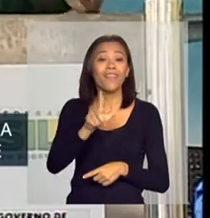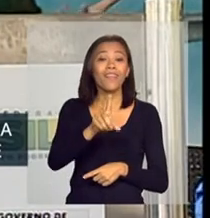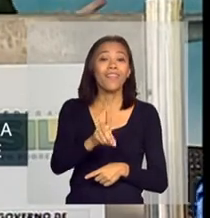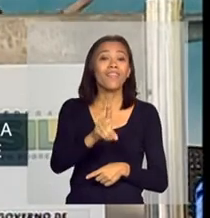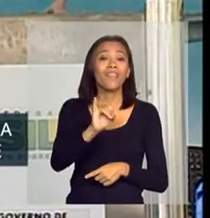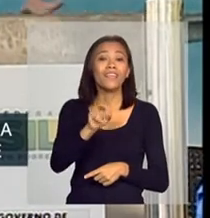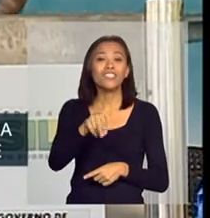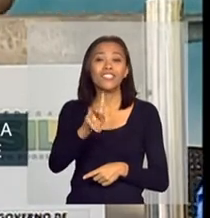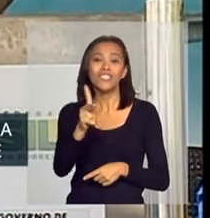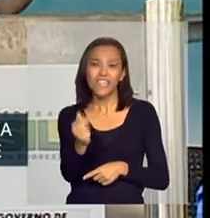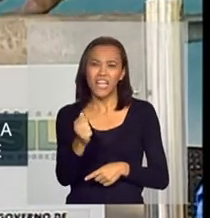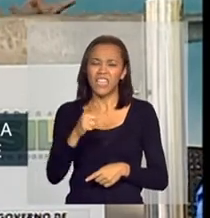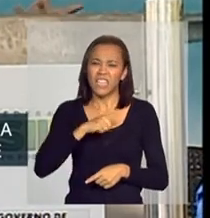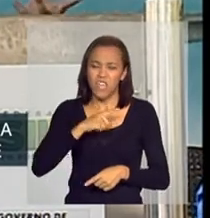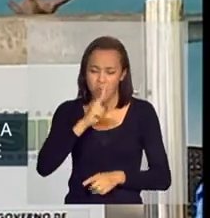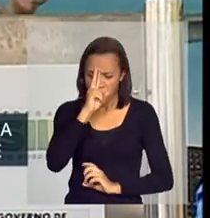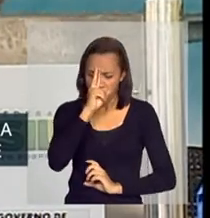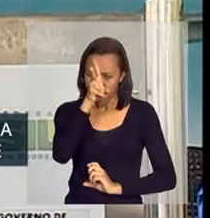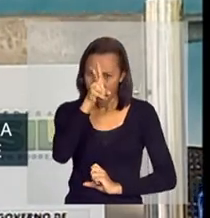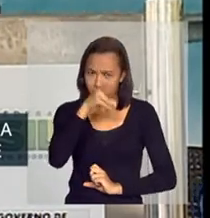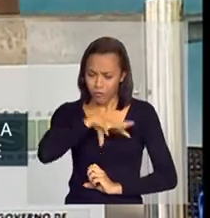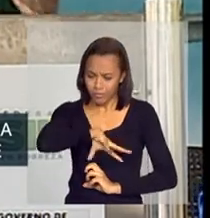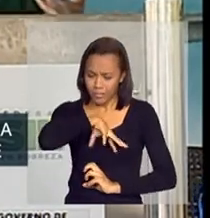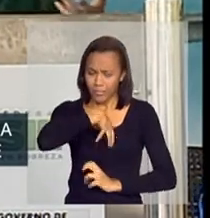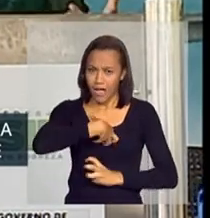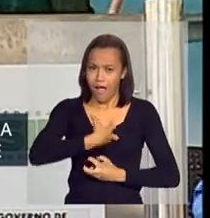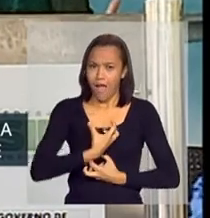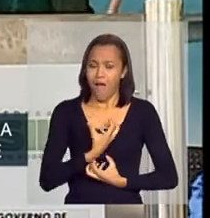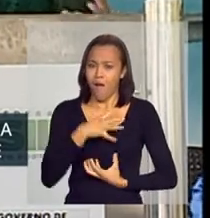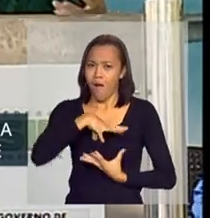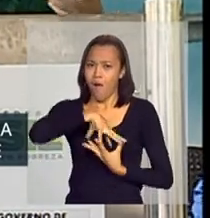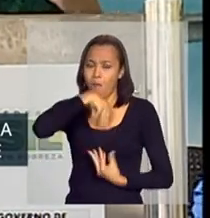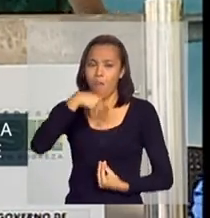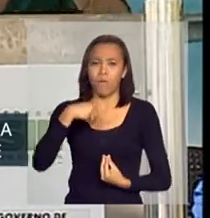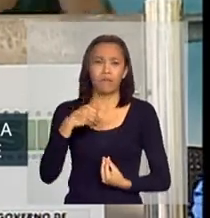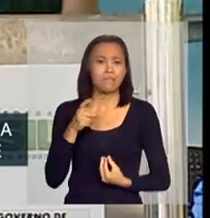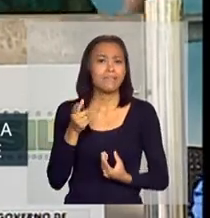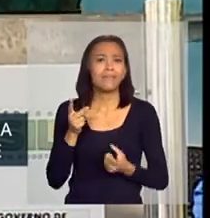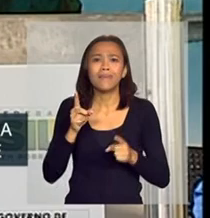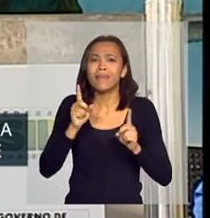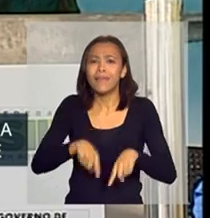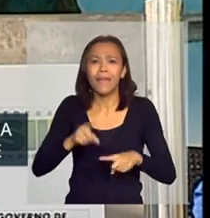essa força que sai dentro dele e que é